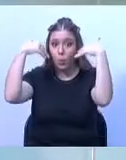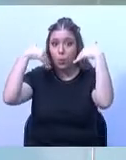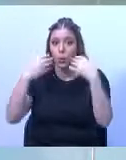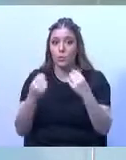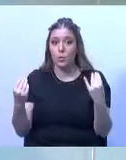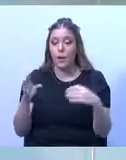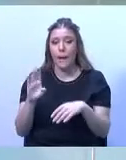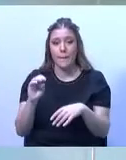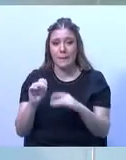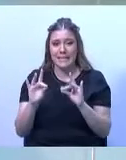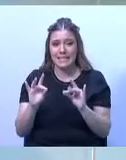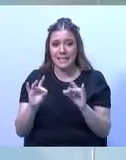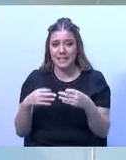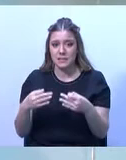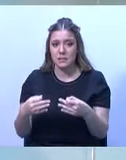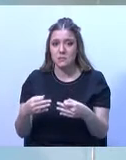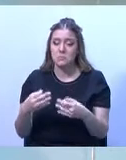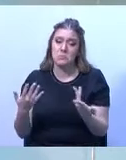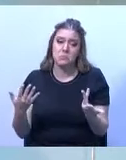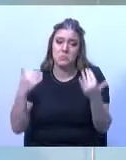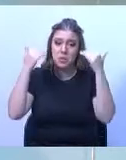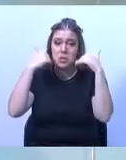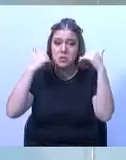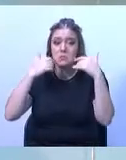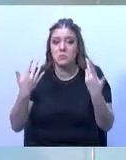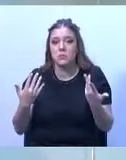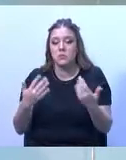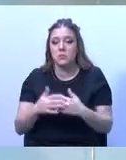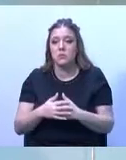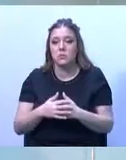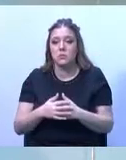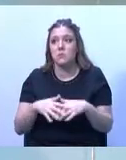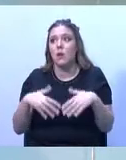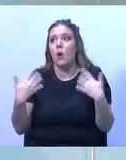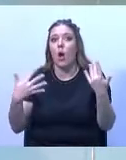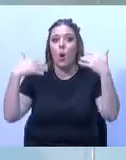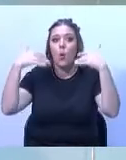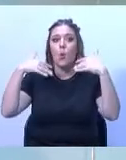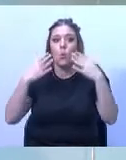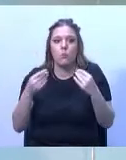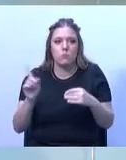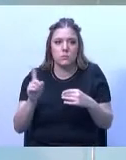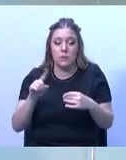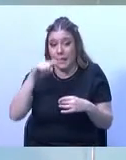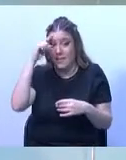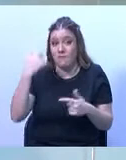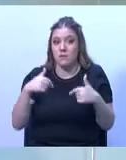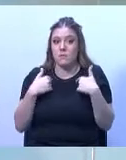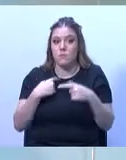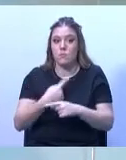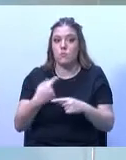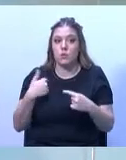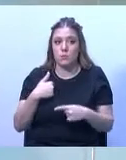muito? Os seus pés ficam muito úmidos? Transpiro, quer dizer, não é a razão de transpirar. O que me custa mais é ter